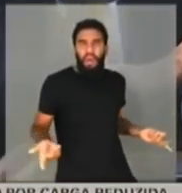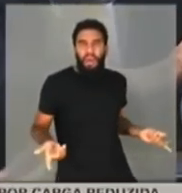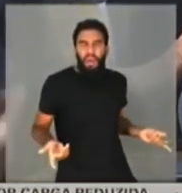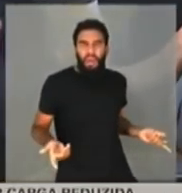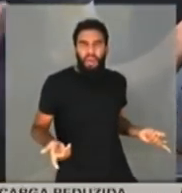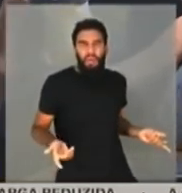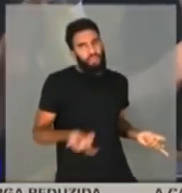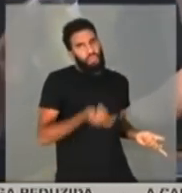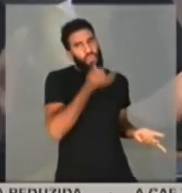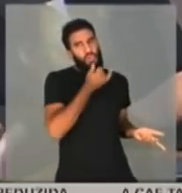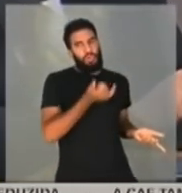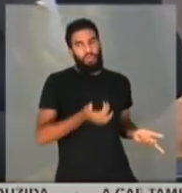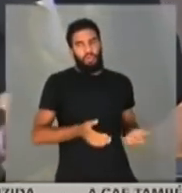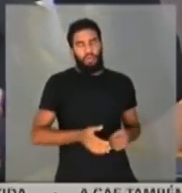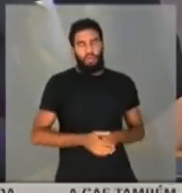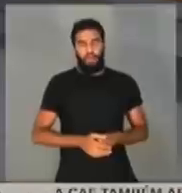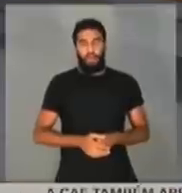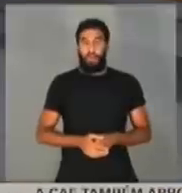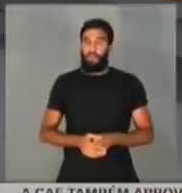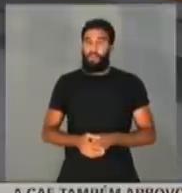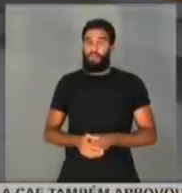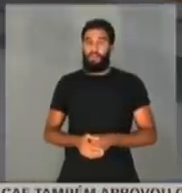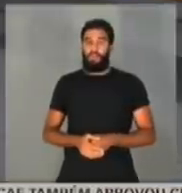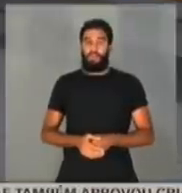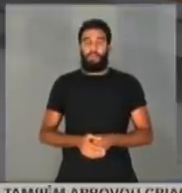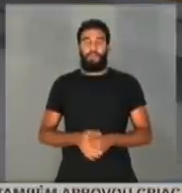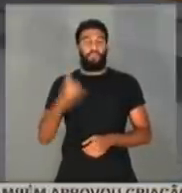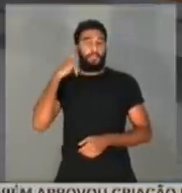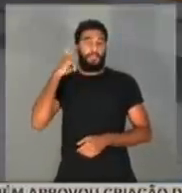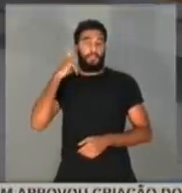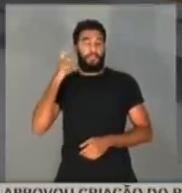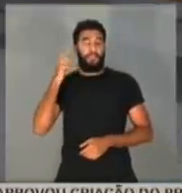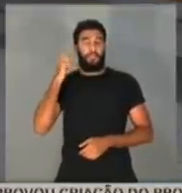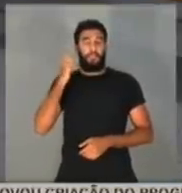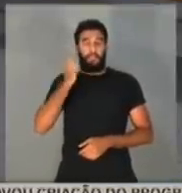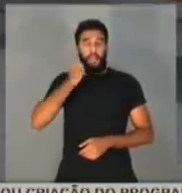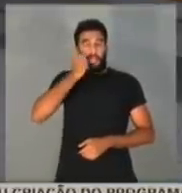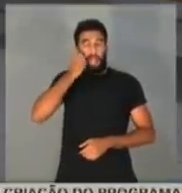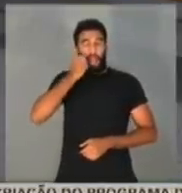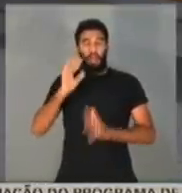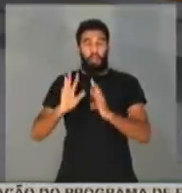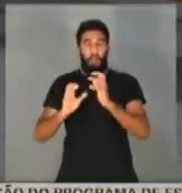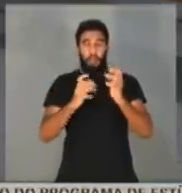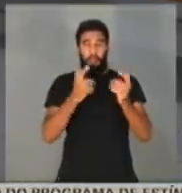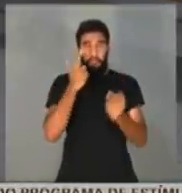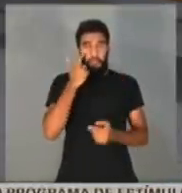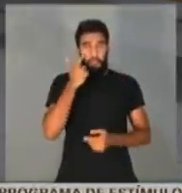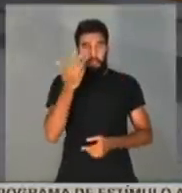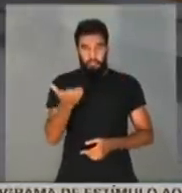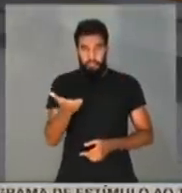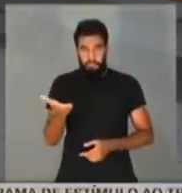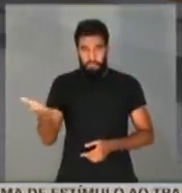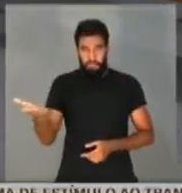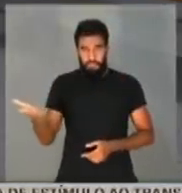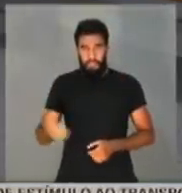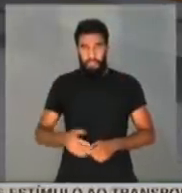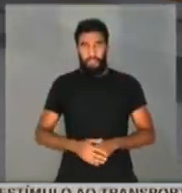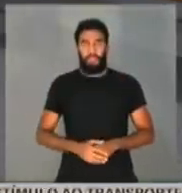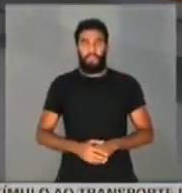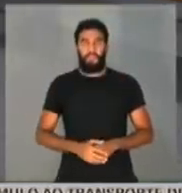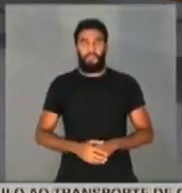atacando. Não. Você está descontrolando. Rapaz. Rapaz.